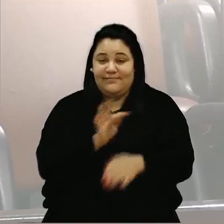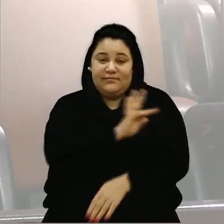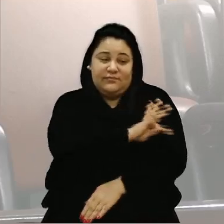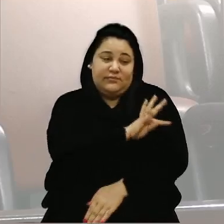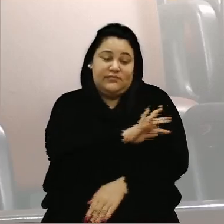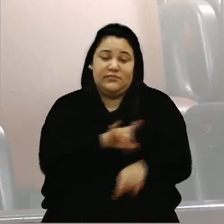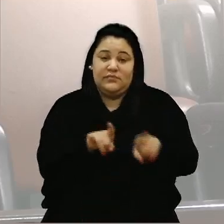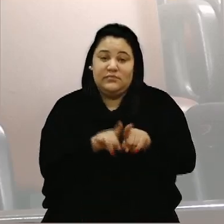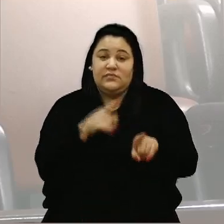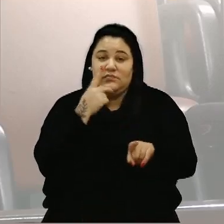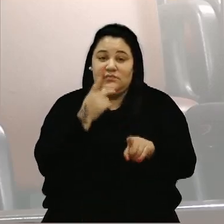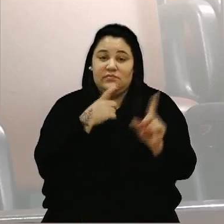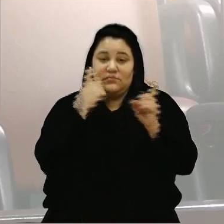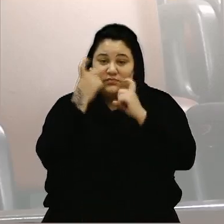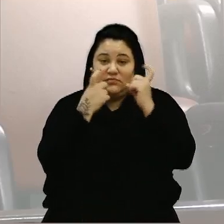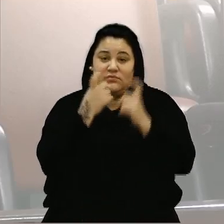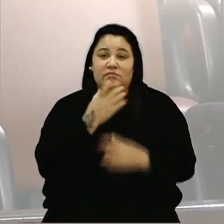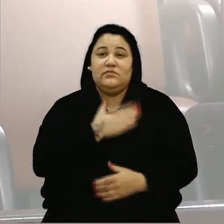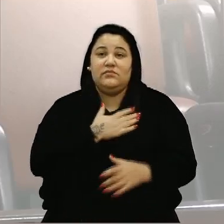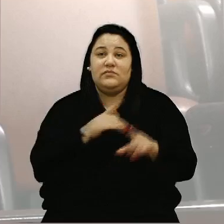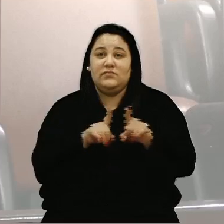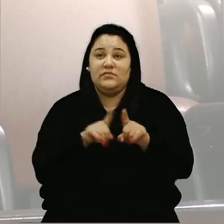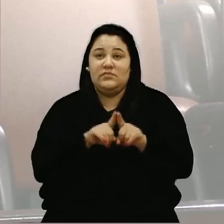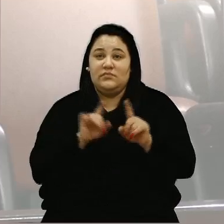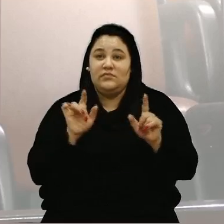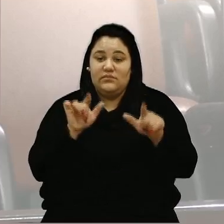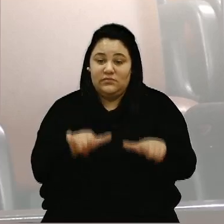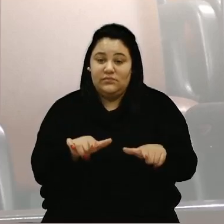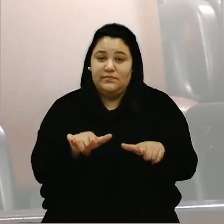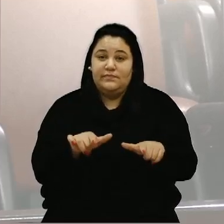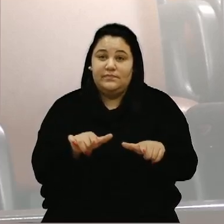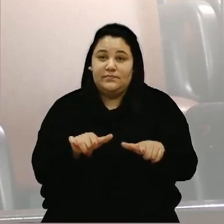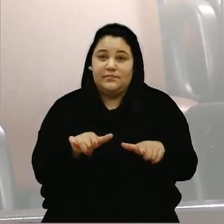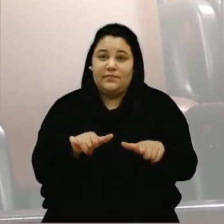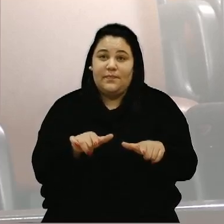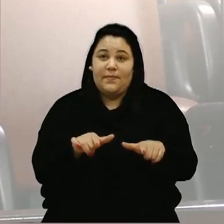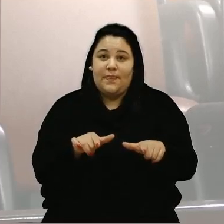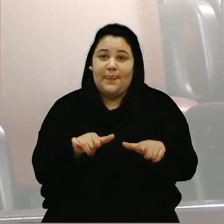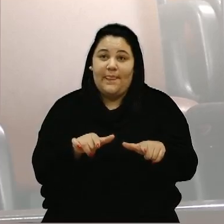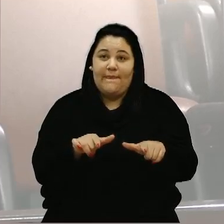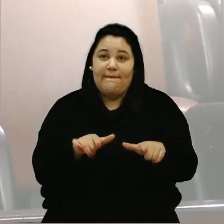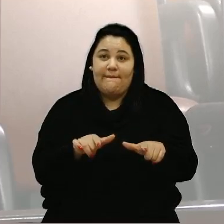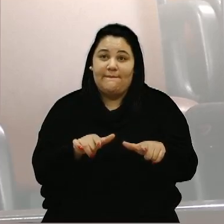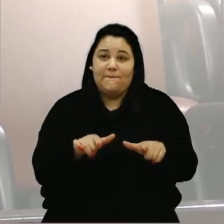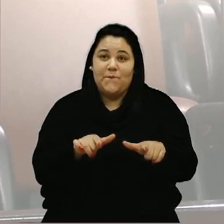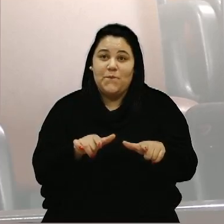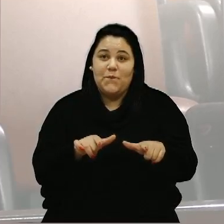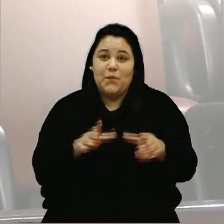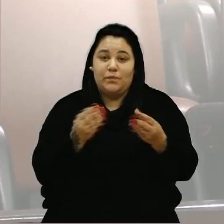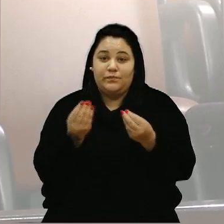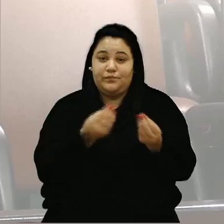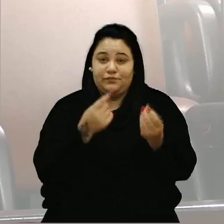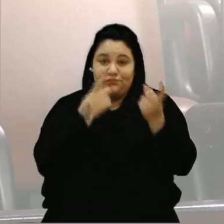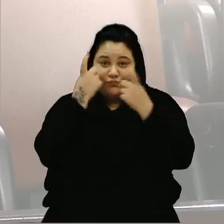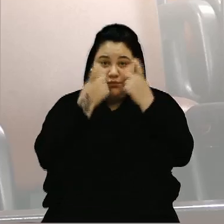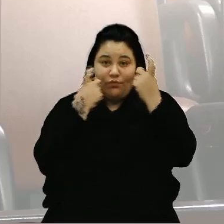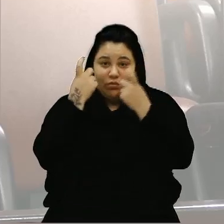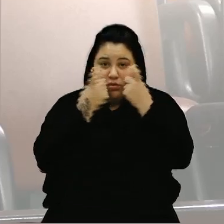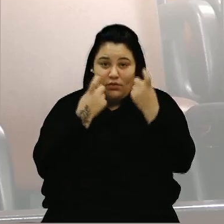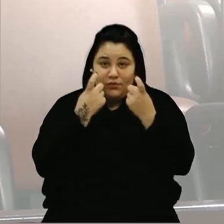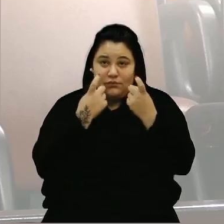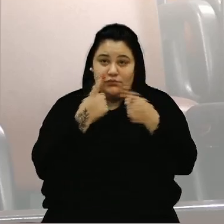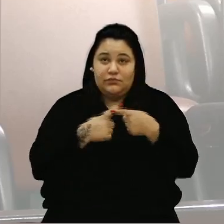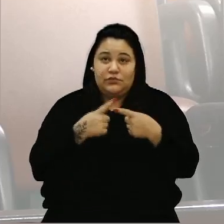uma preocupação minha também do local, ali onde está, é bem preocupante, que fica uma avenida